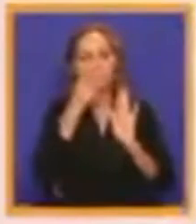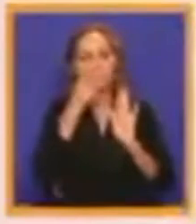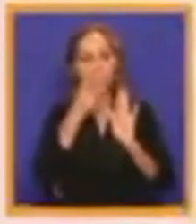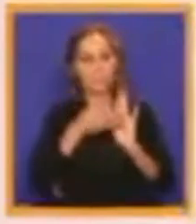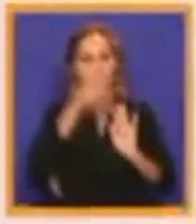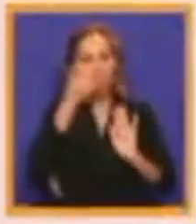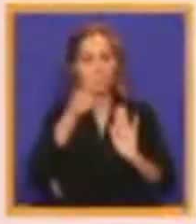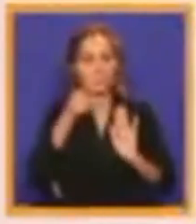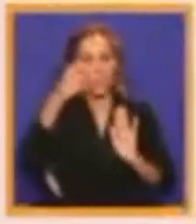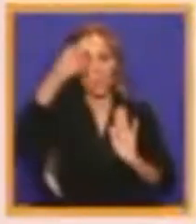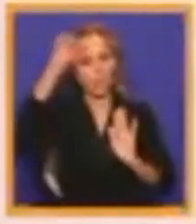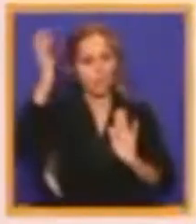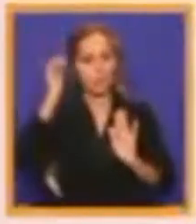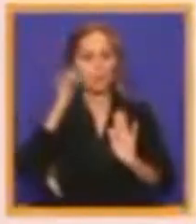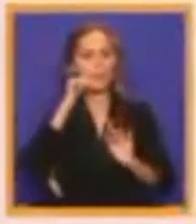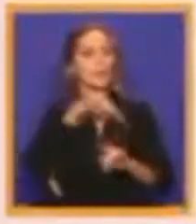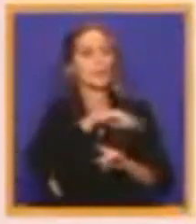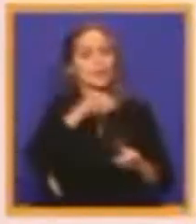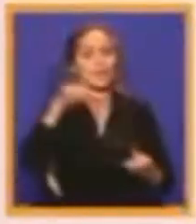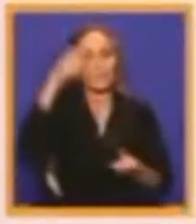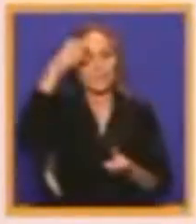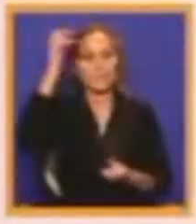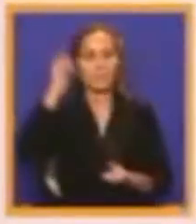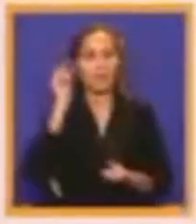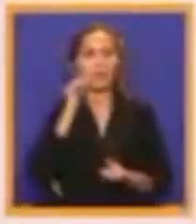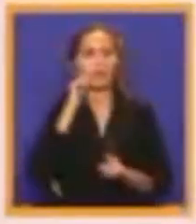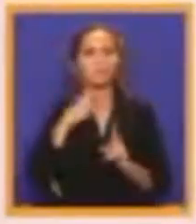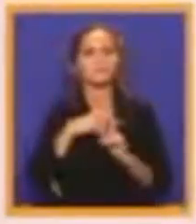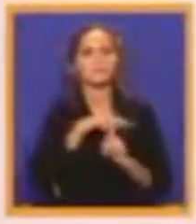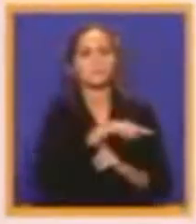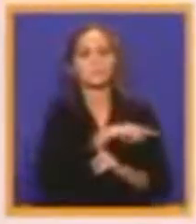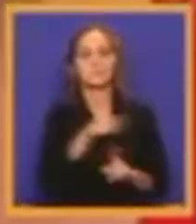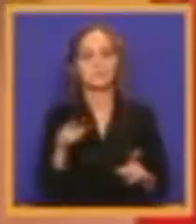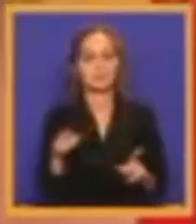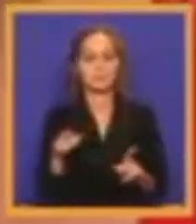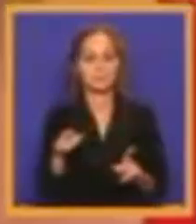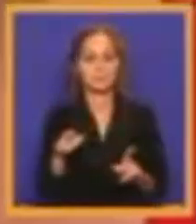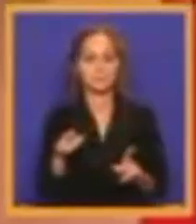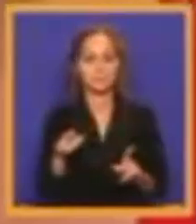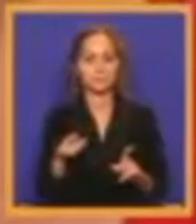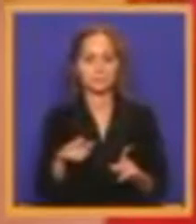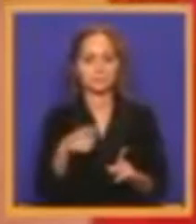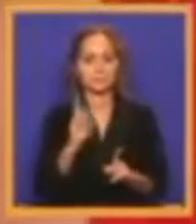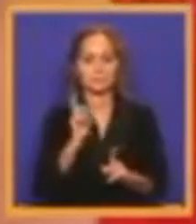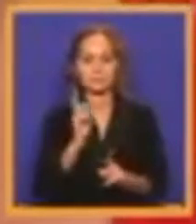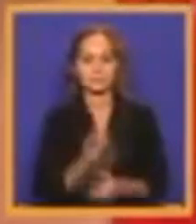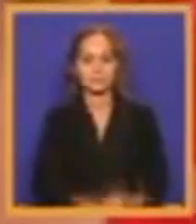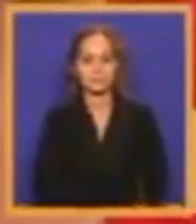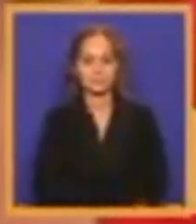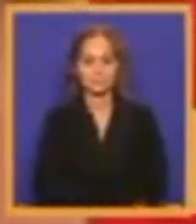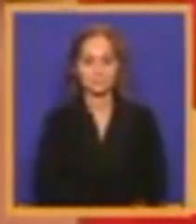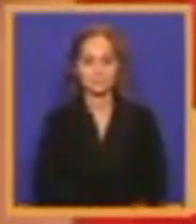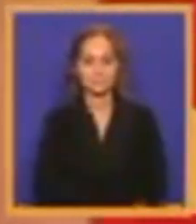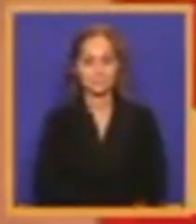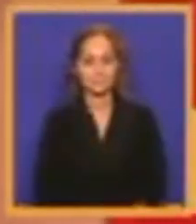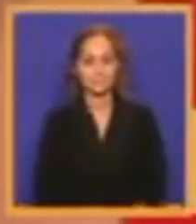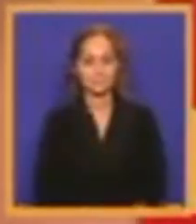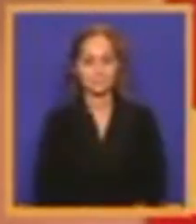ano. Exatamente. Quem é que é leão aqui? Quem é que é beneficiado? Tem uma juba enorme, aquela. Está a ver